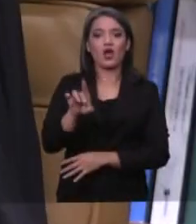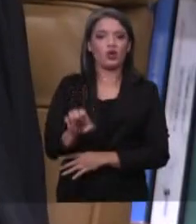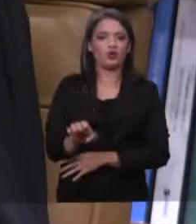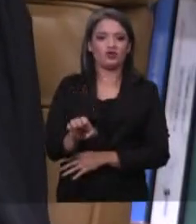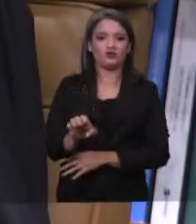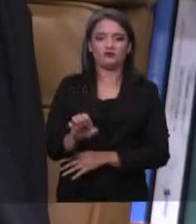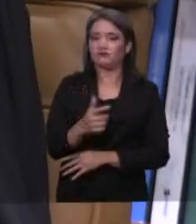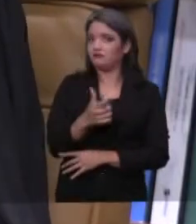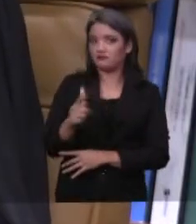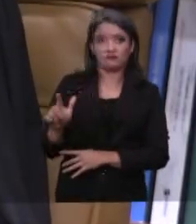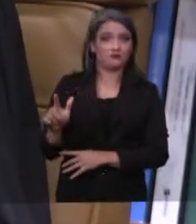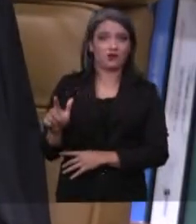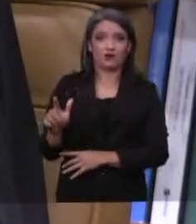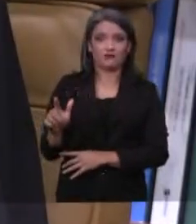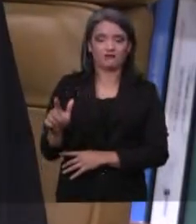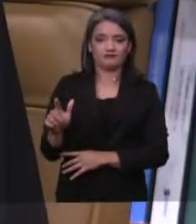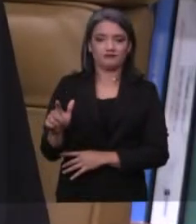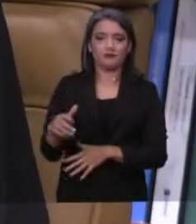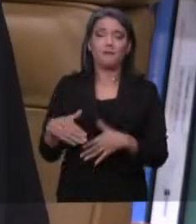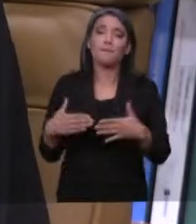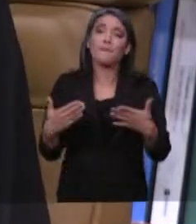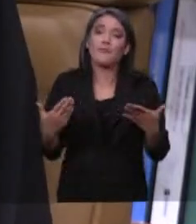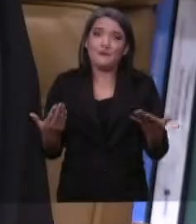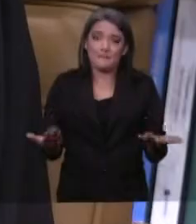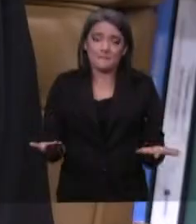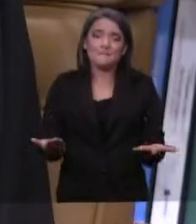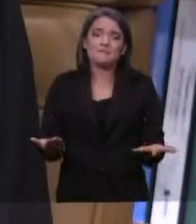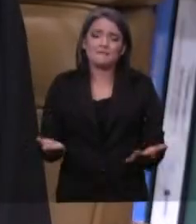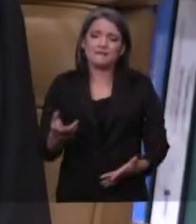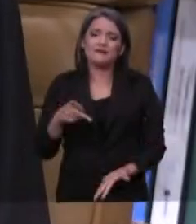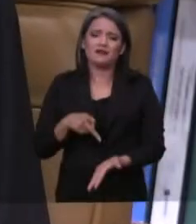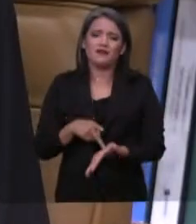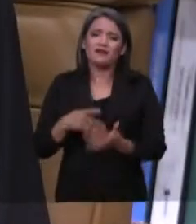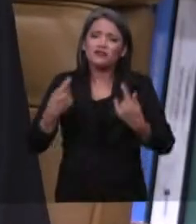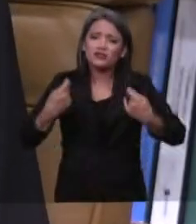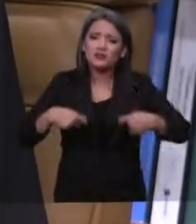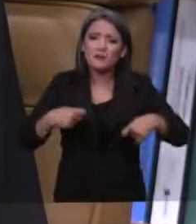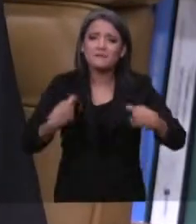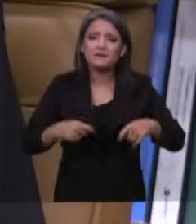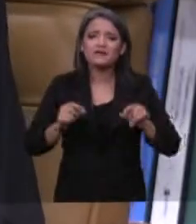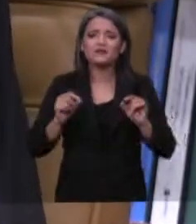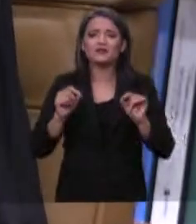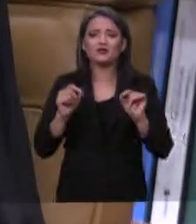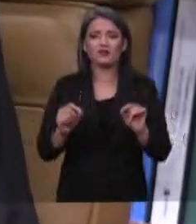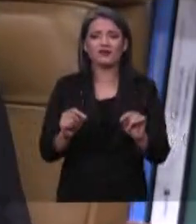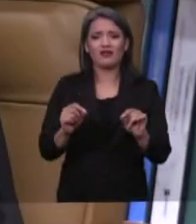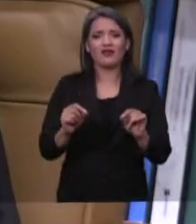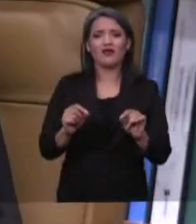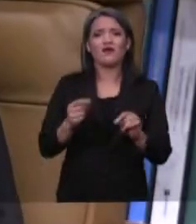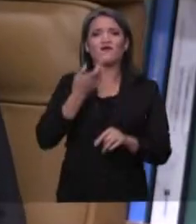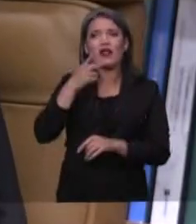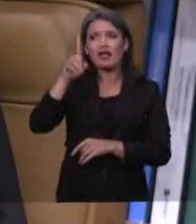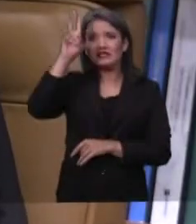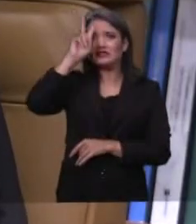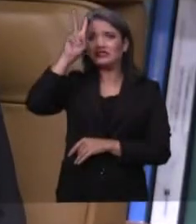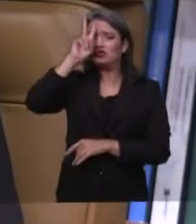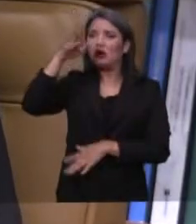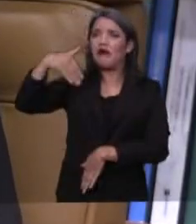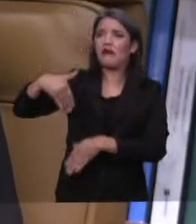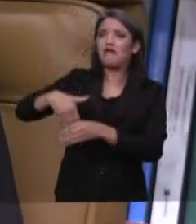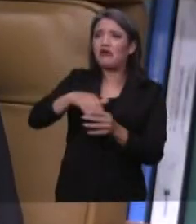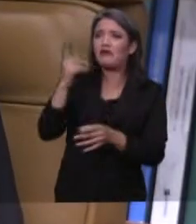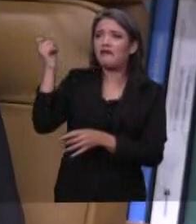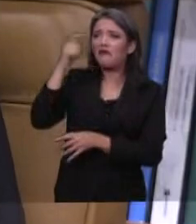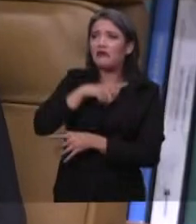que não encontraram fraude. Mas a verdade, presidente, é que é preciso desfazer essa história que alimenta o imaginário